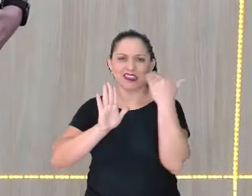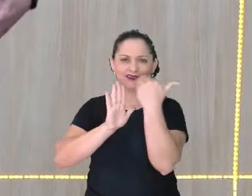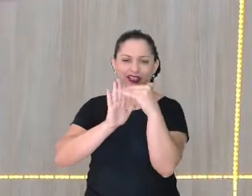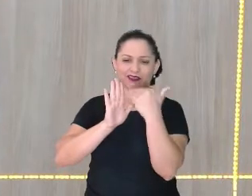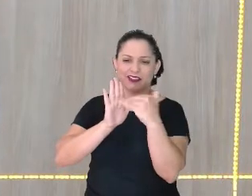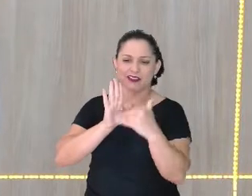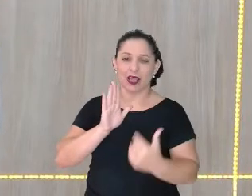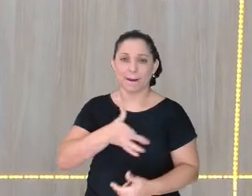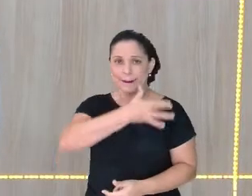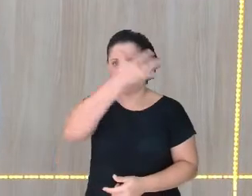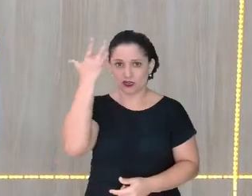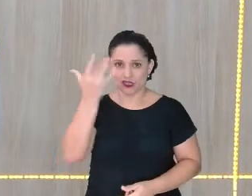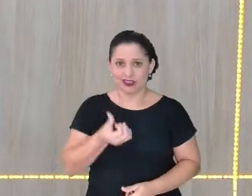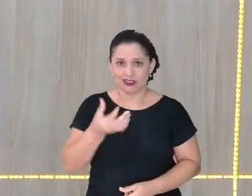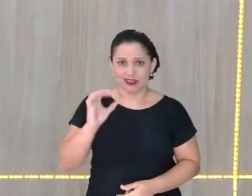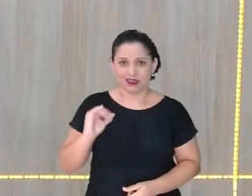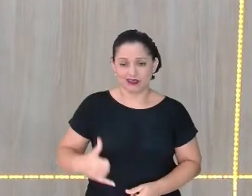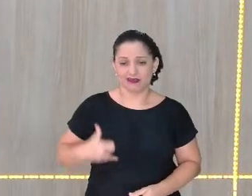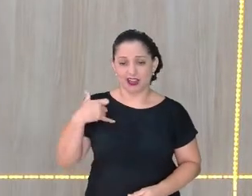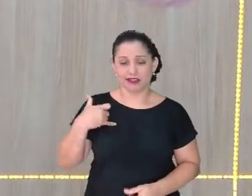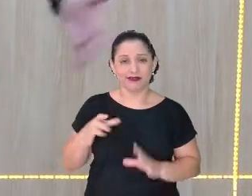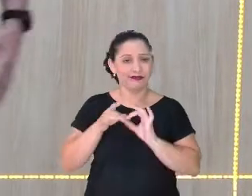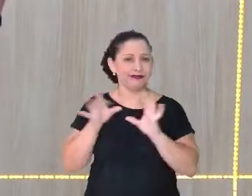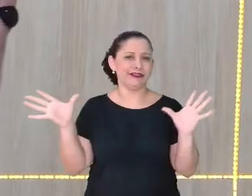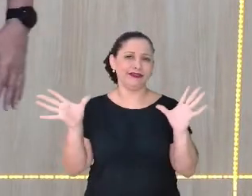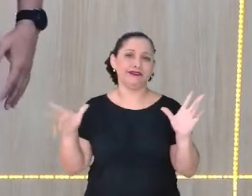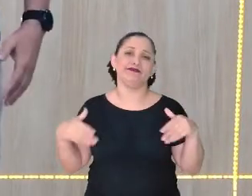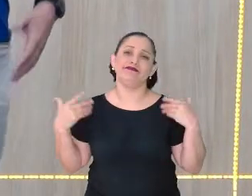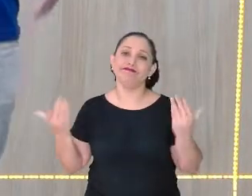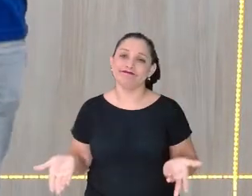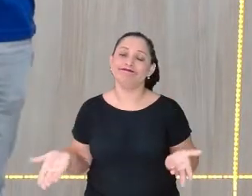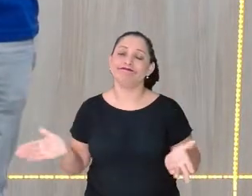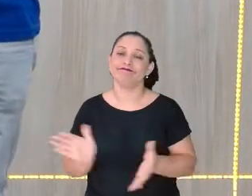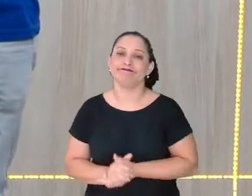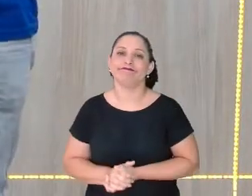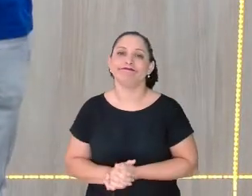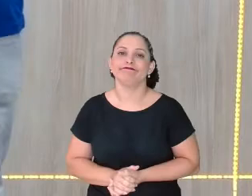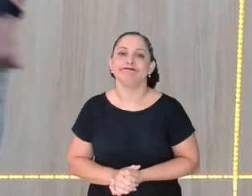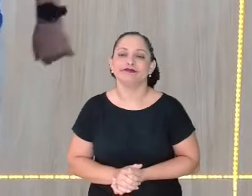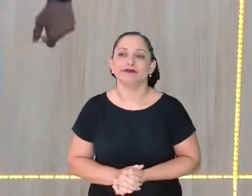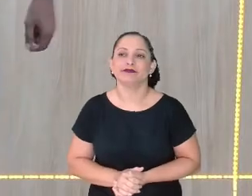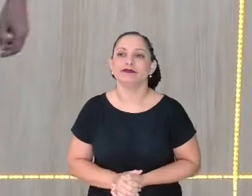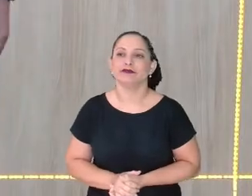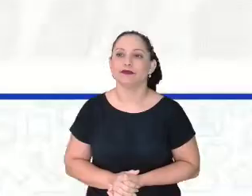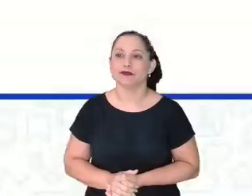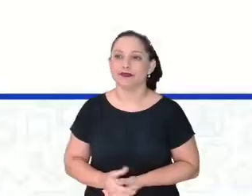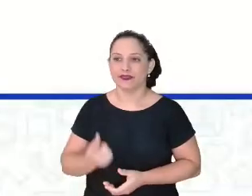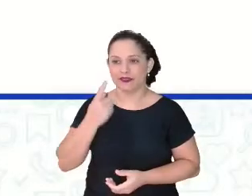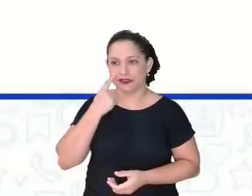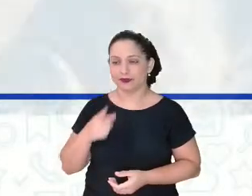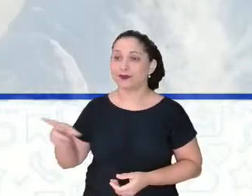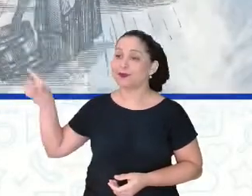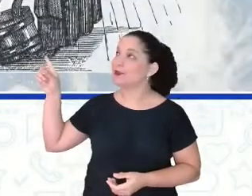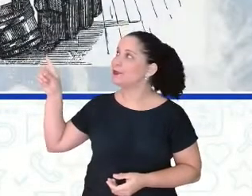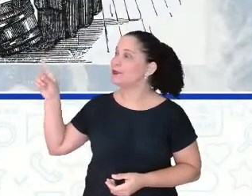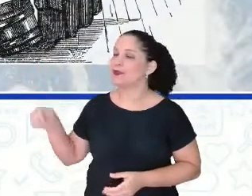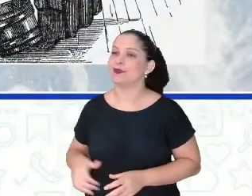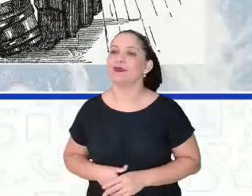que o escravo com 60 anos, coitado, né? Enfim, vamos caminhando. Mais para frente, olha